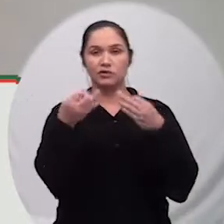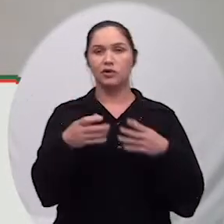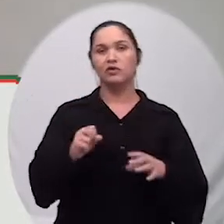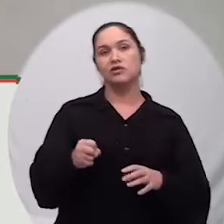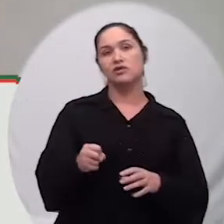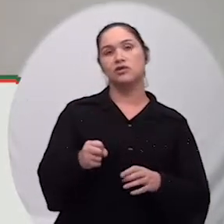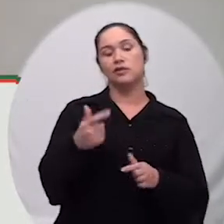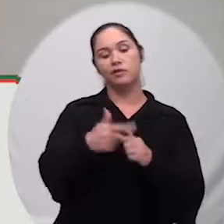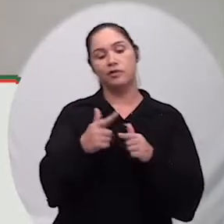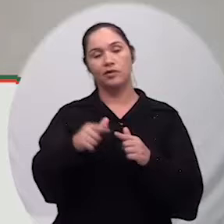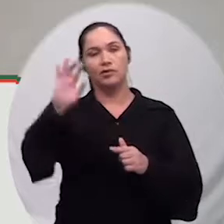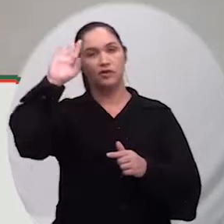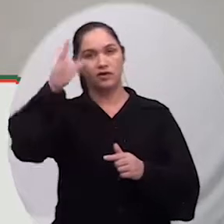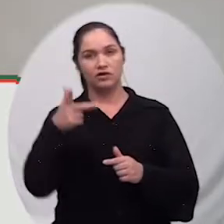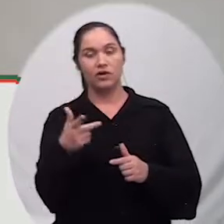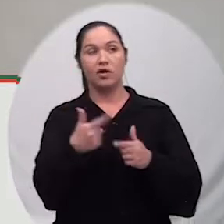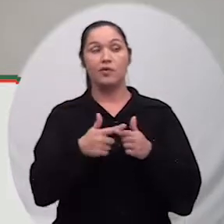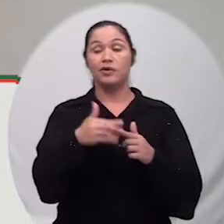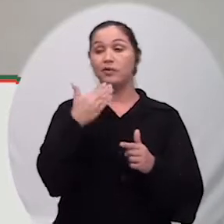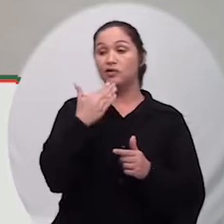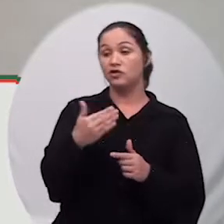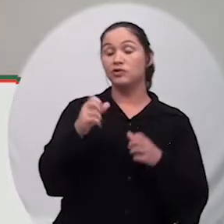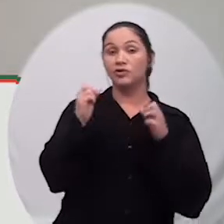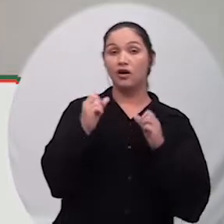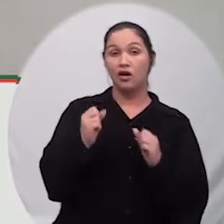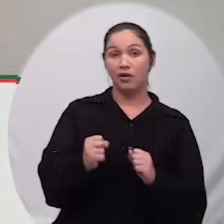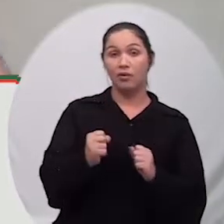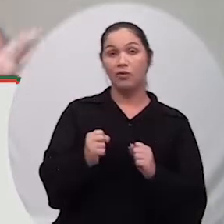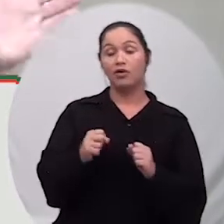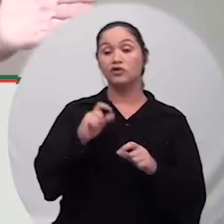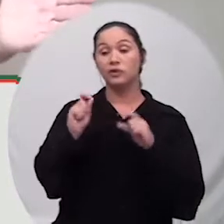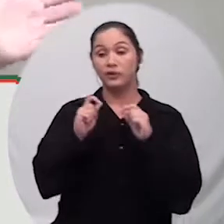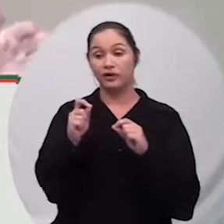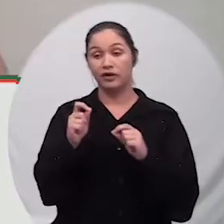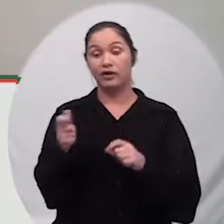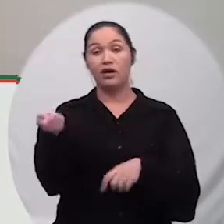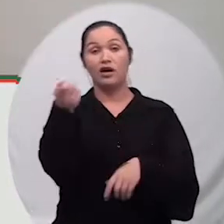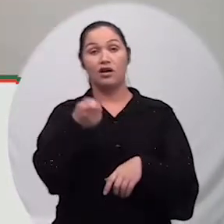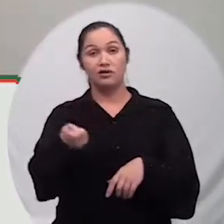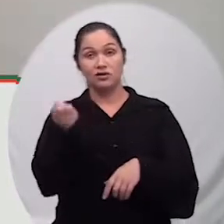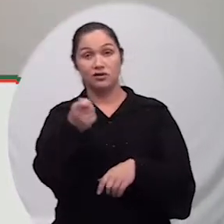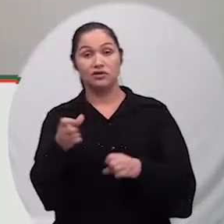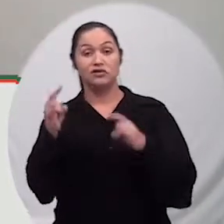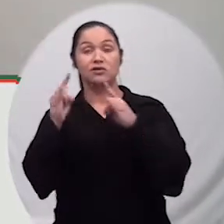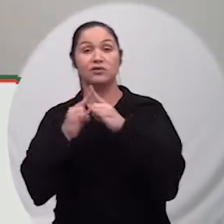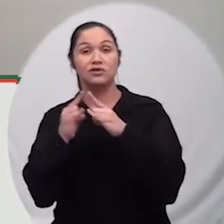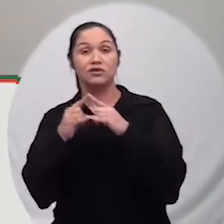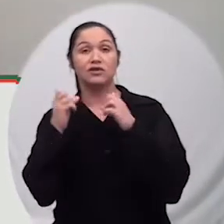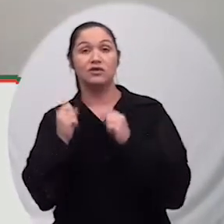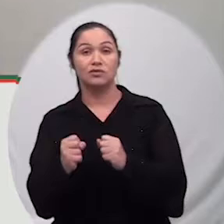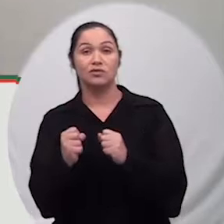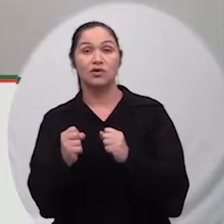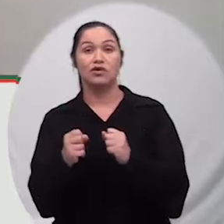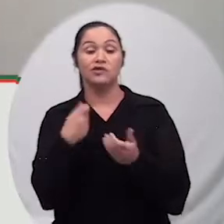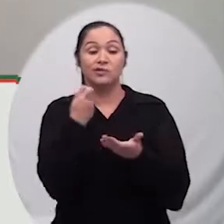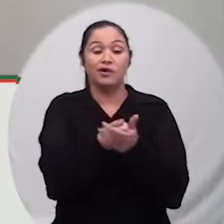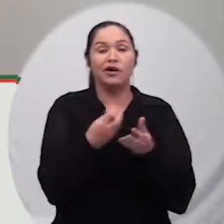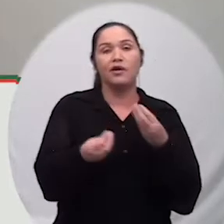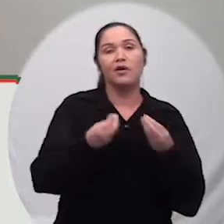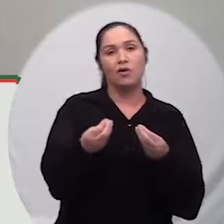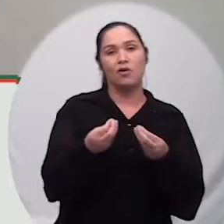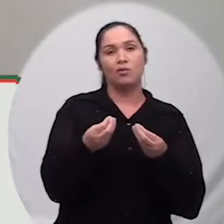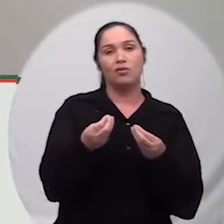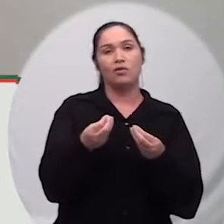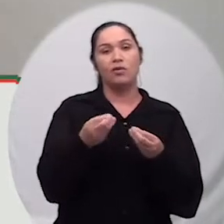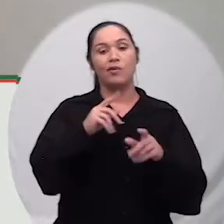serviços comunitários prestados por essas associações. Pedimos também que a líder do governo promova um encontro entre as partes e que,